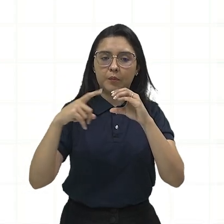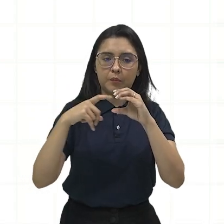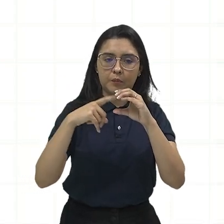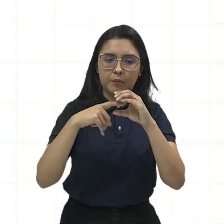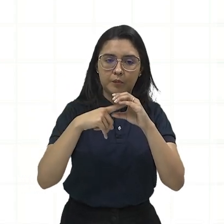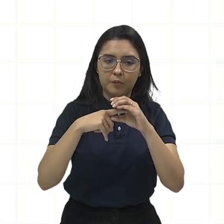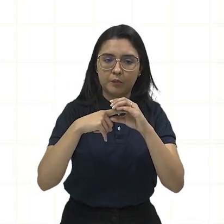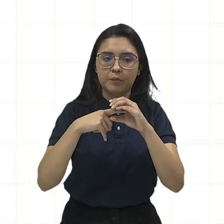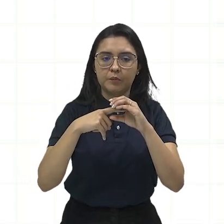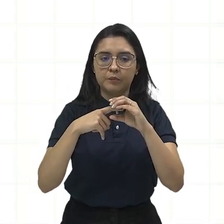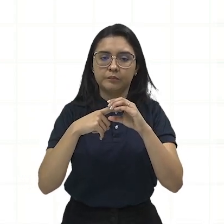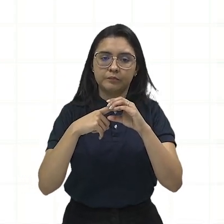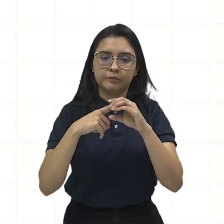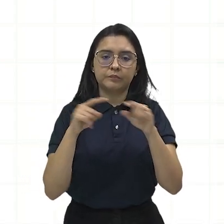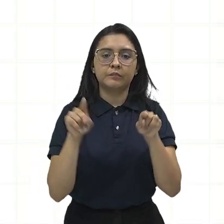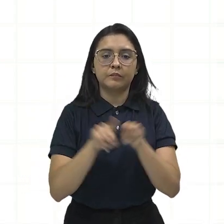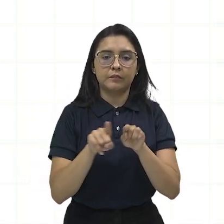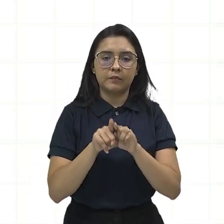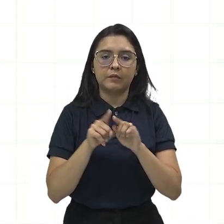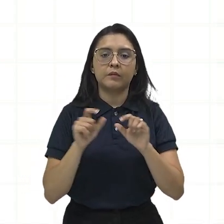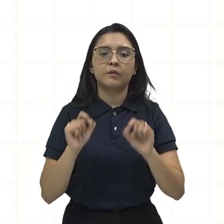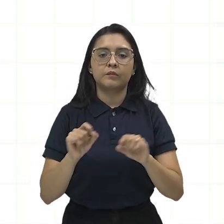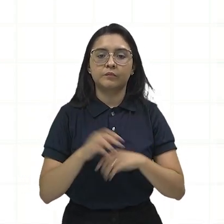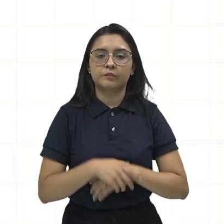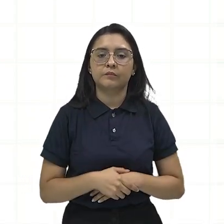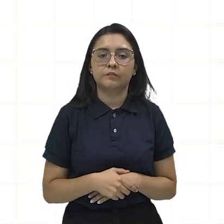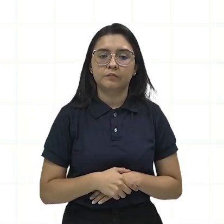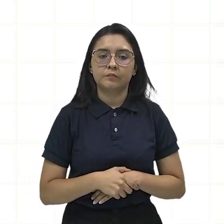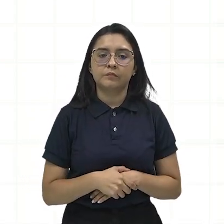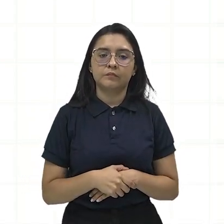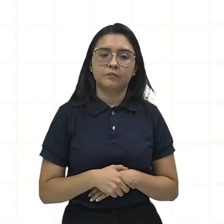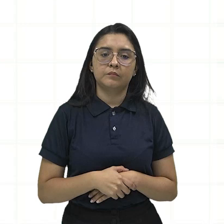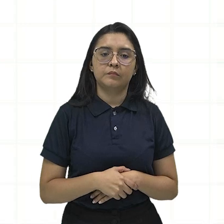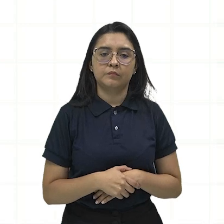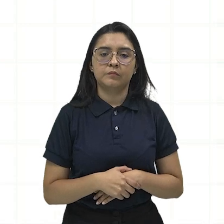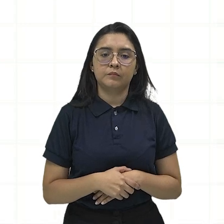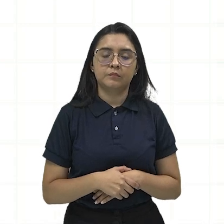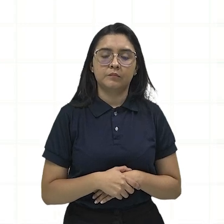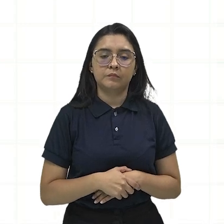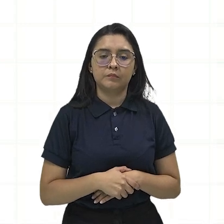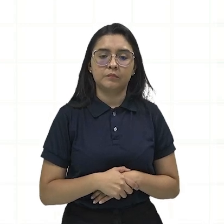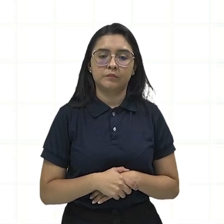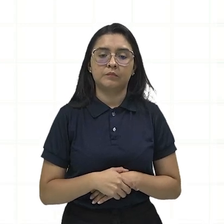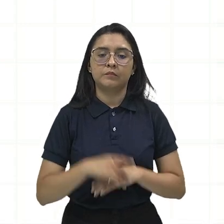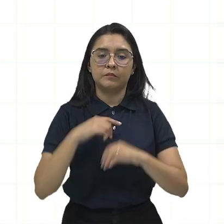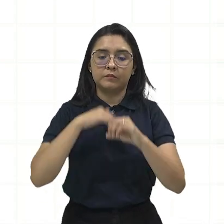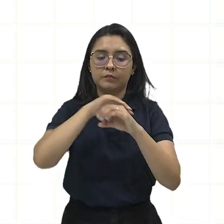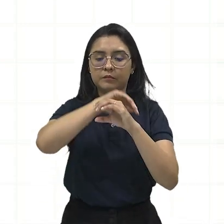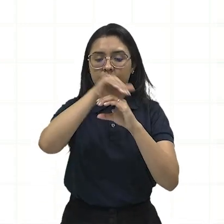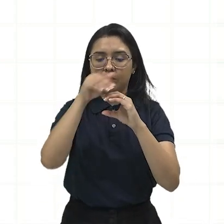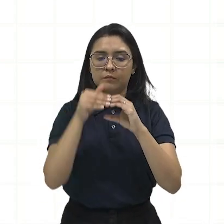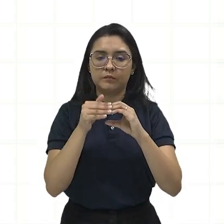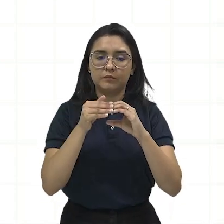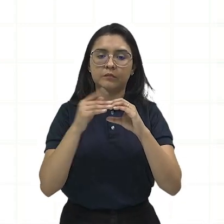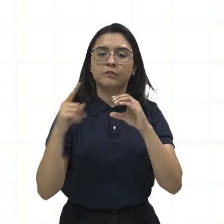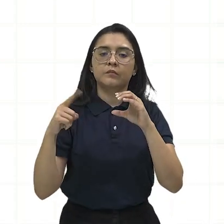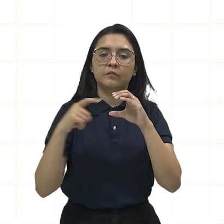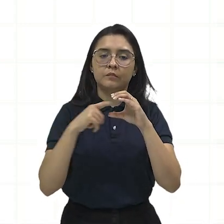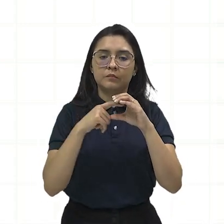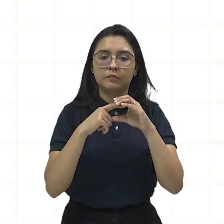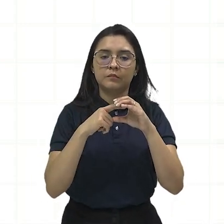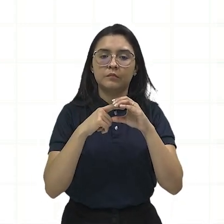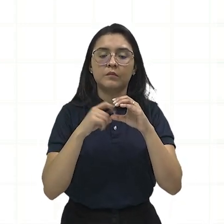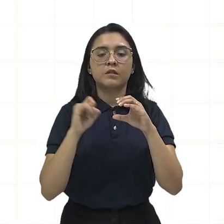também seu material genético que vai se chamar, envolvido pela membrana nuclear de pronúcleo.